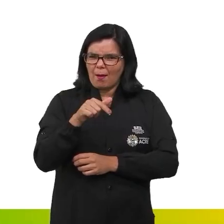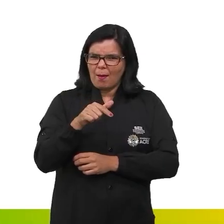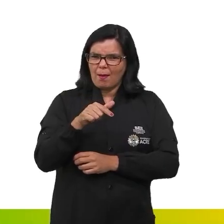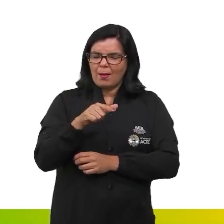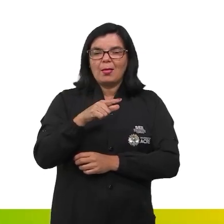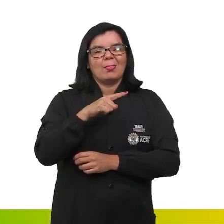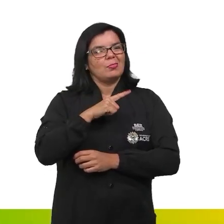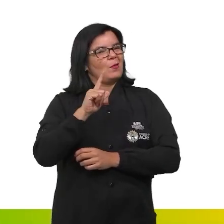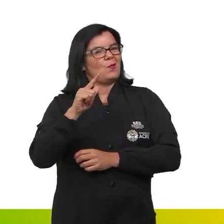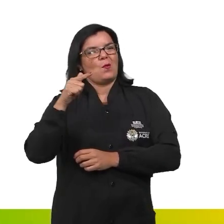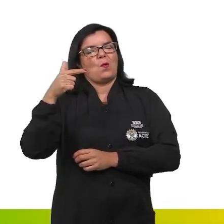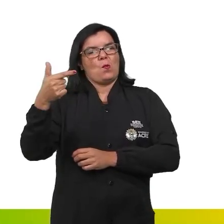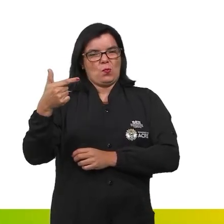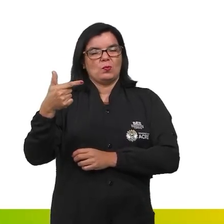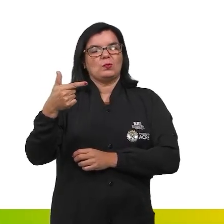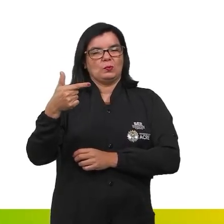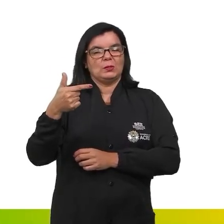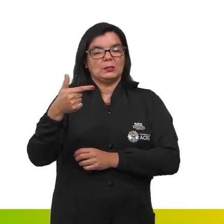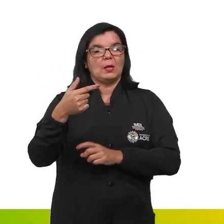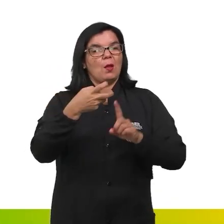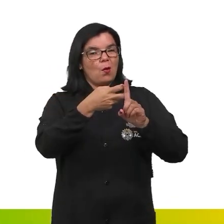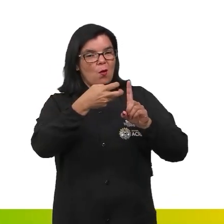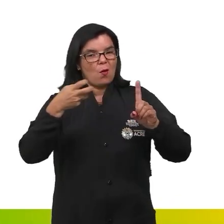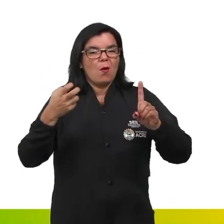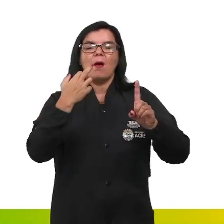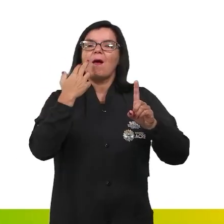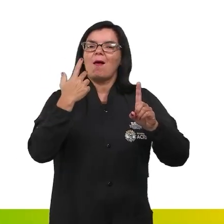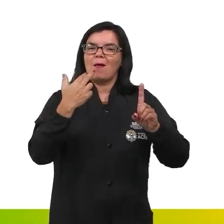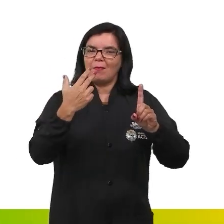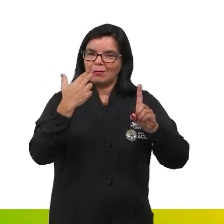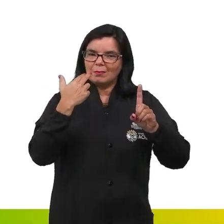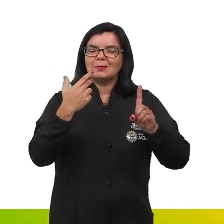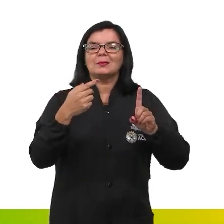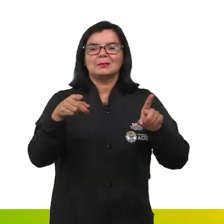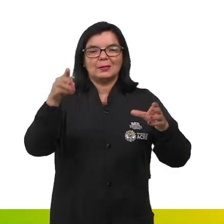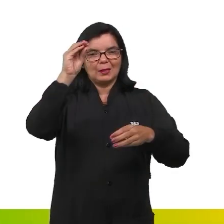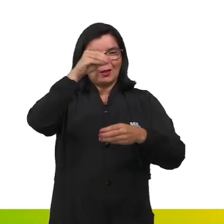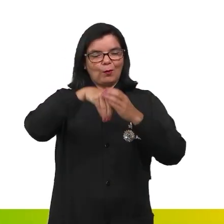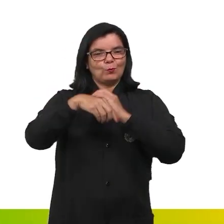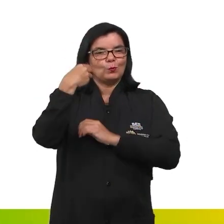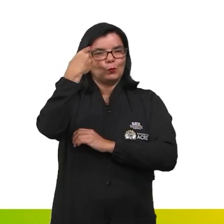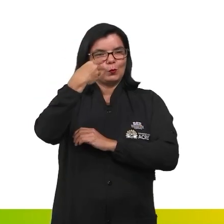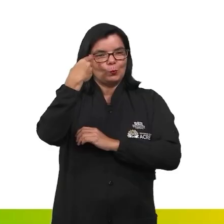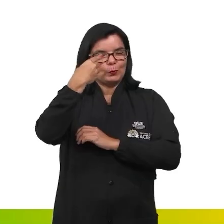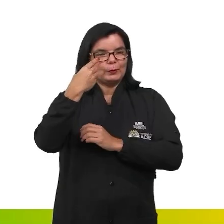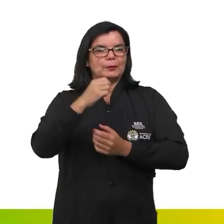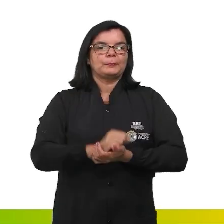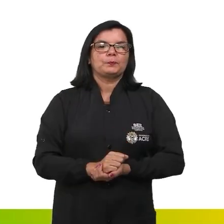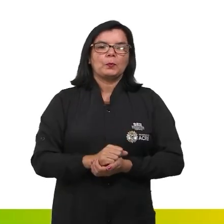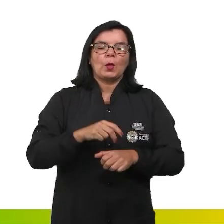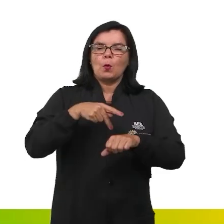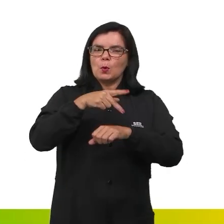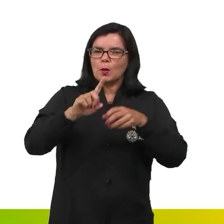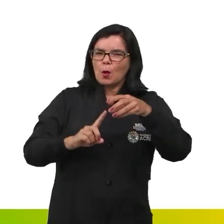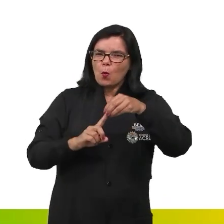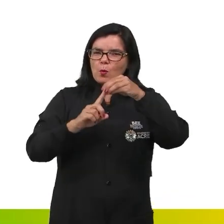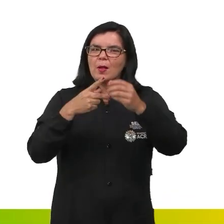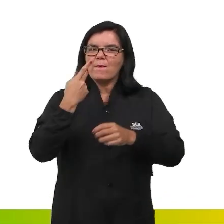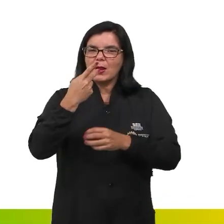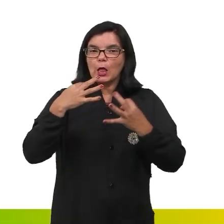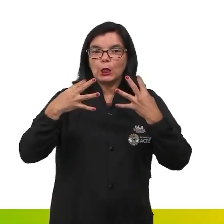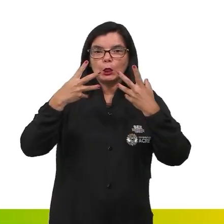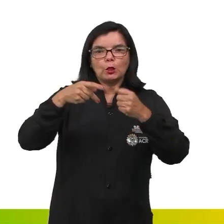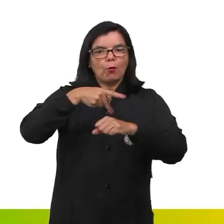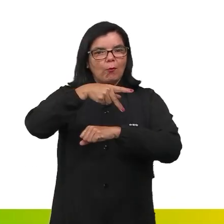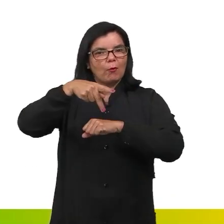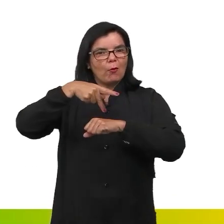tem o quechua, tem o aimara. Eu falei das línguas indígenas que também são dialetos e considerados dentro do espanhol. O espanhol é a única língua falada em todos